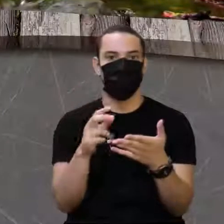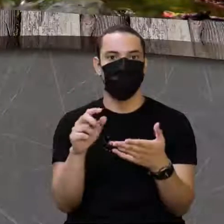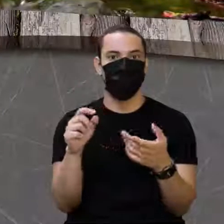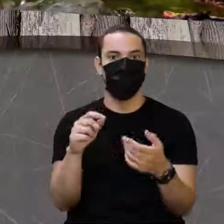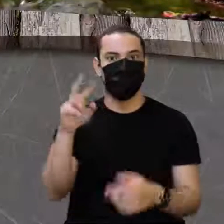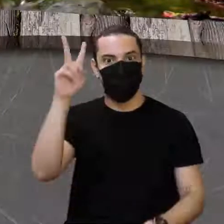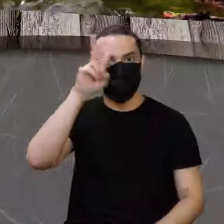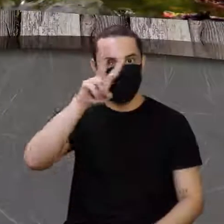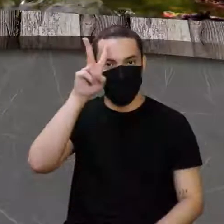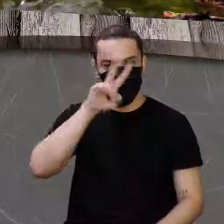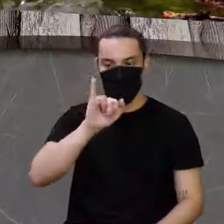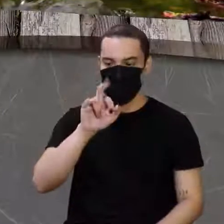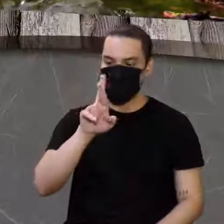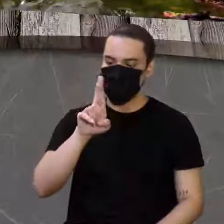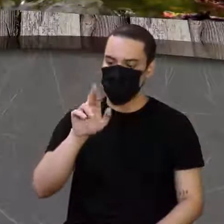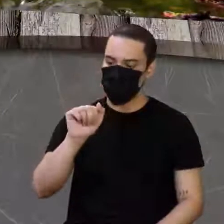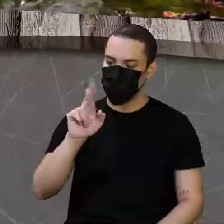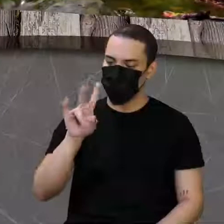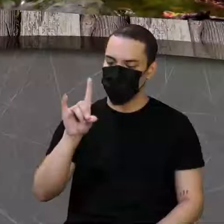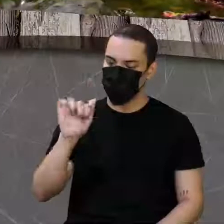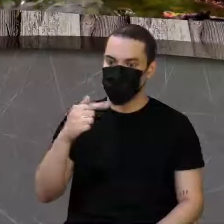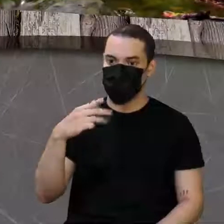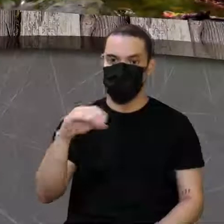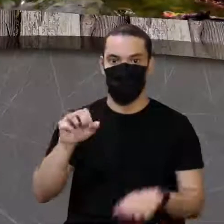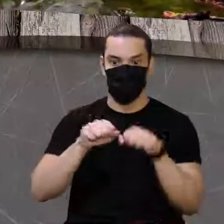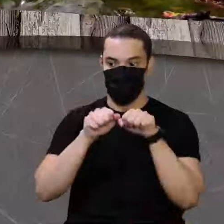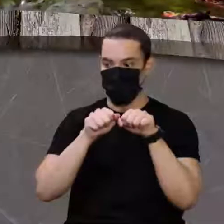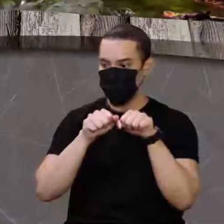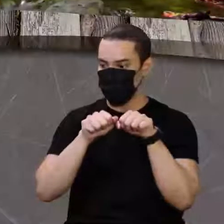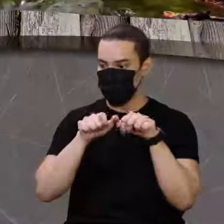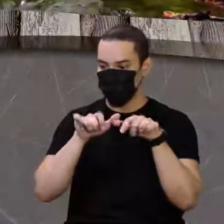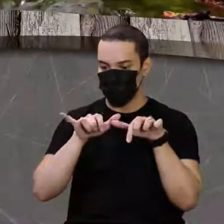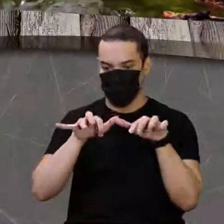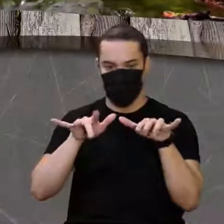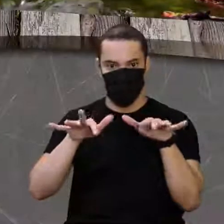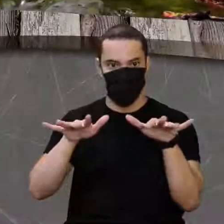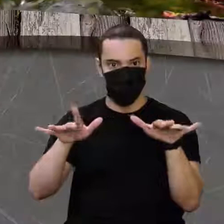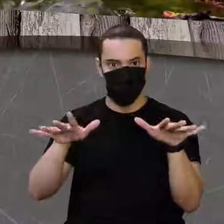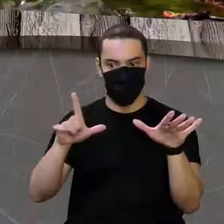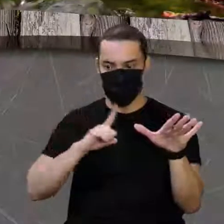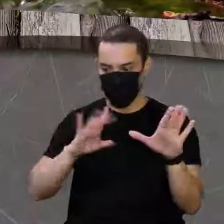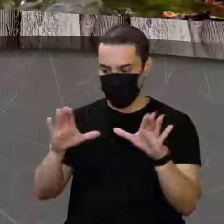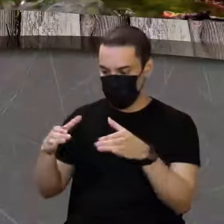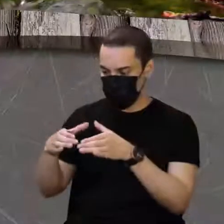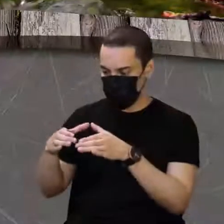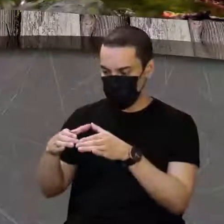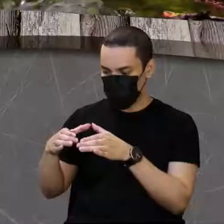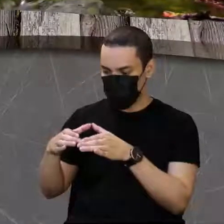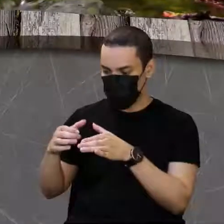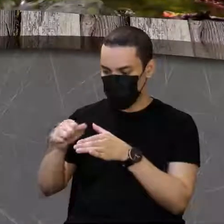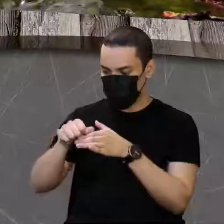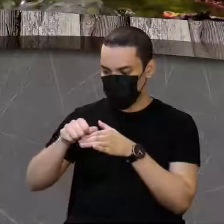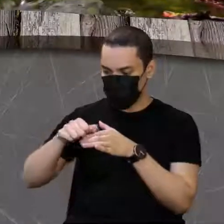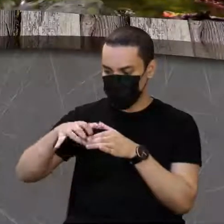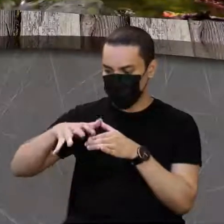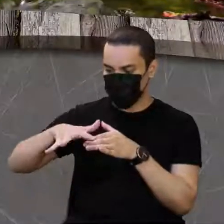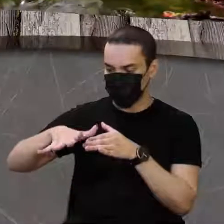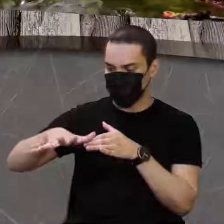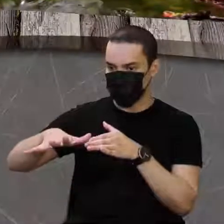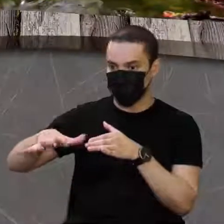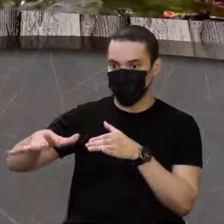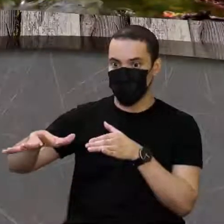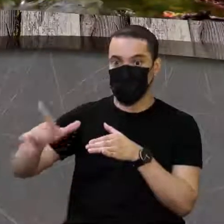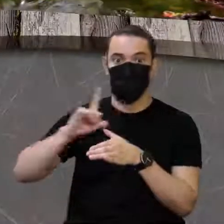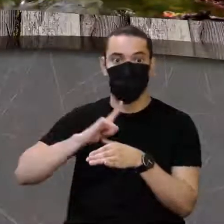irradiar, lembra da irradiação adaptativa, né? Onde eles saíram de um ancestral, foram ocupando